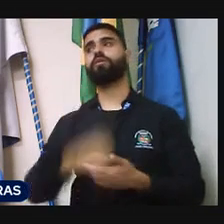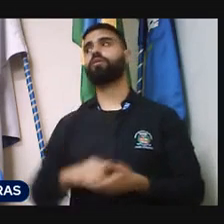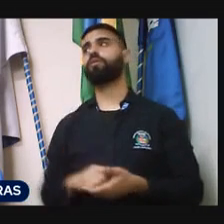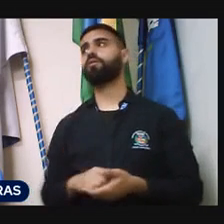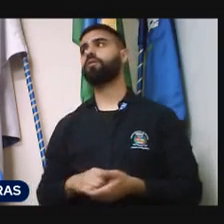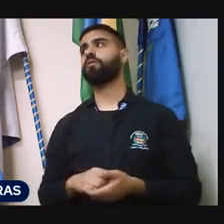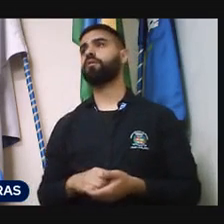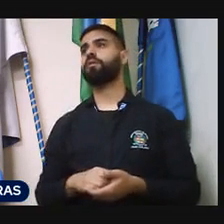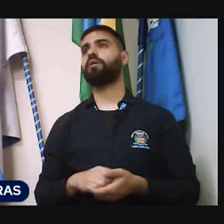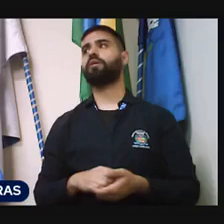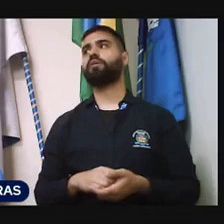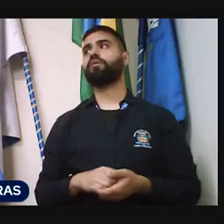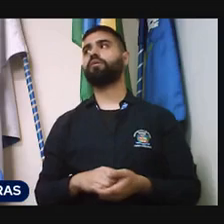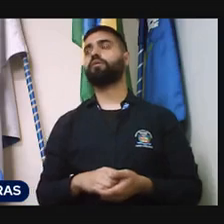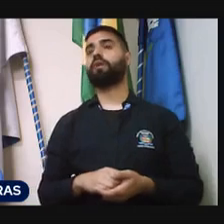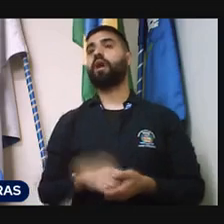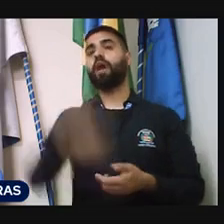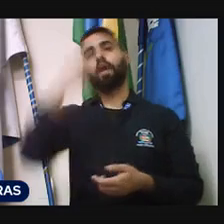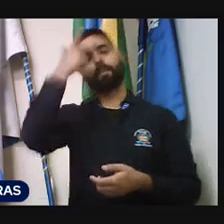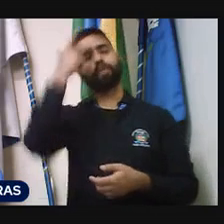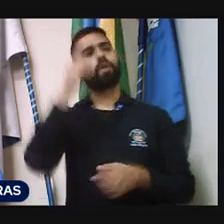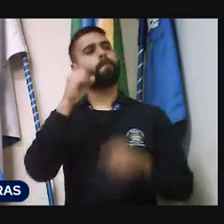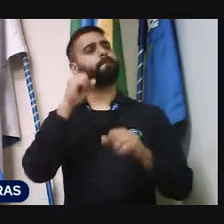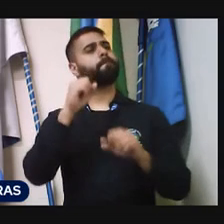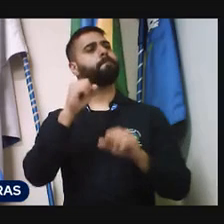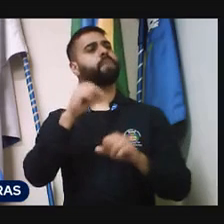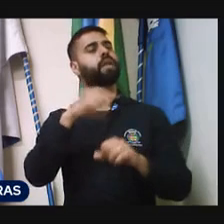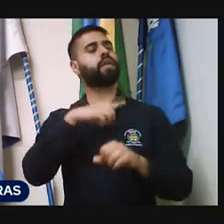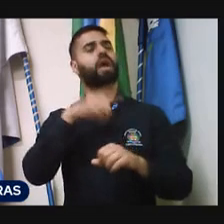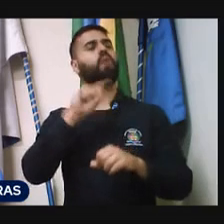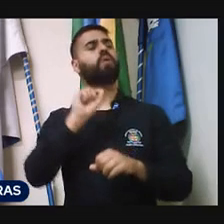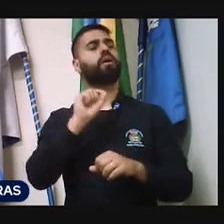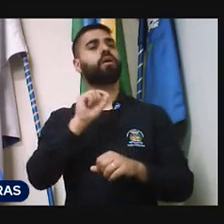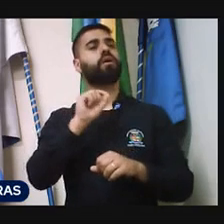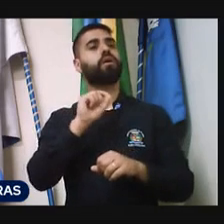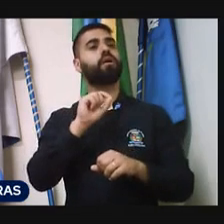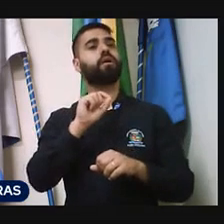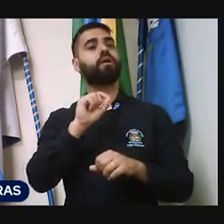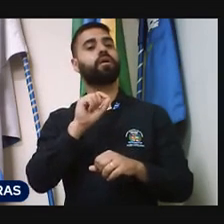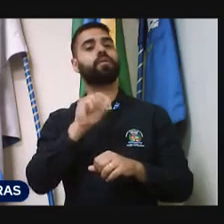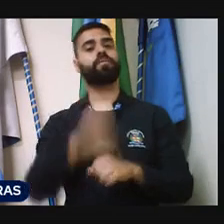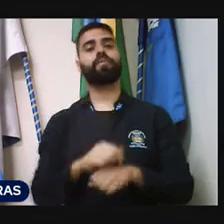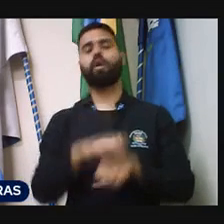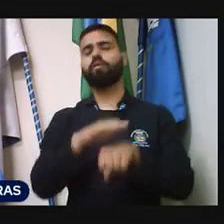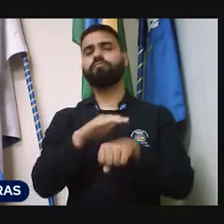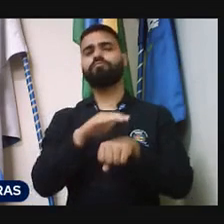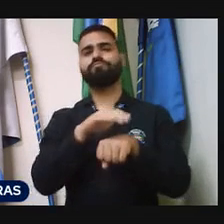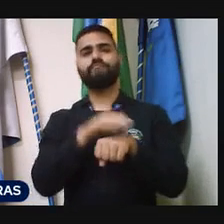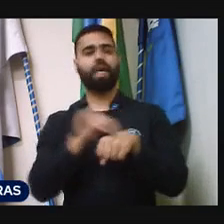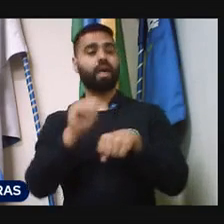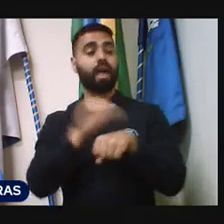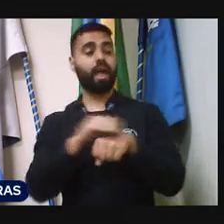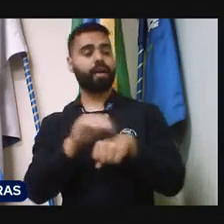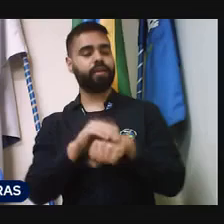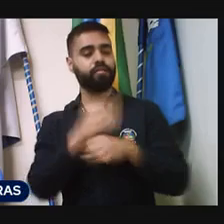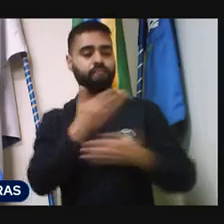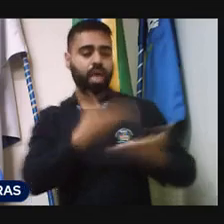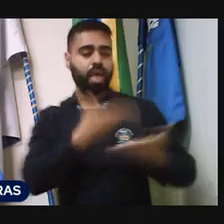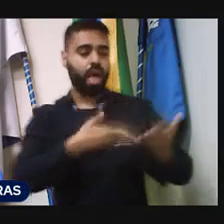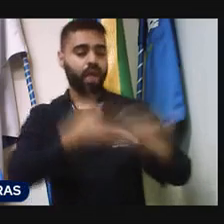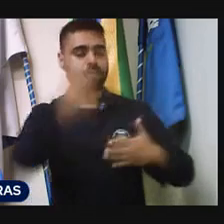o que o enfermo pode ter o carinho e o